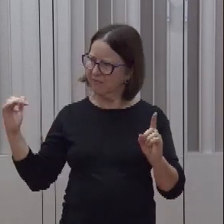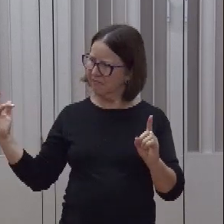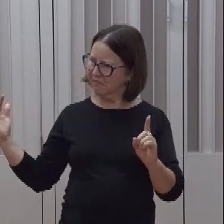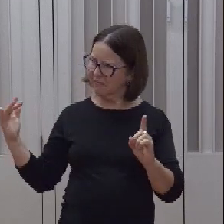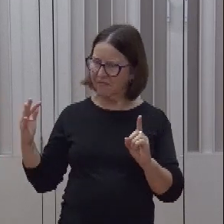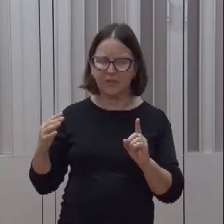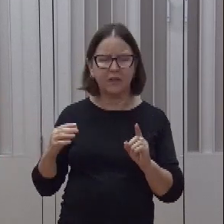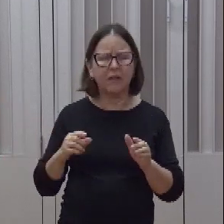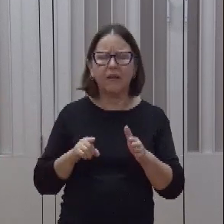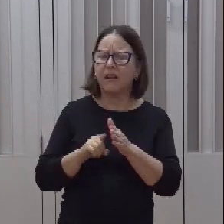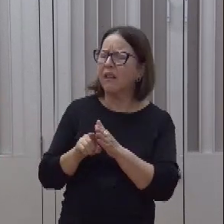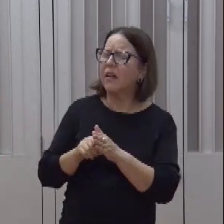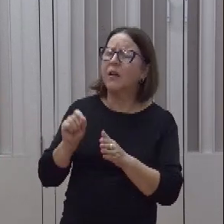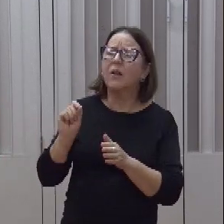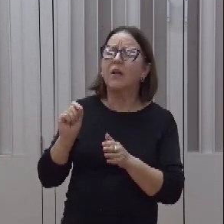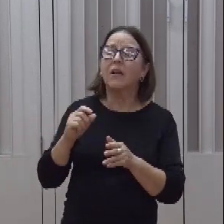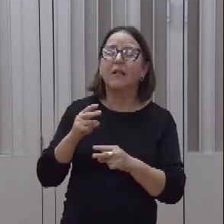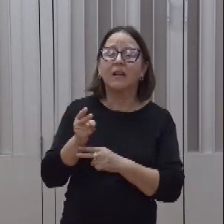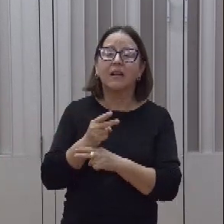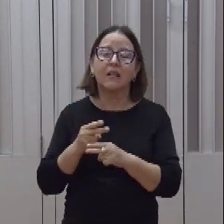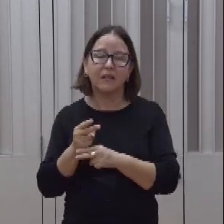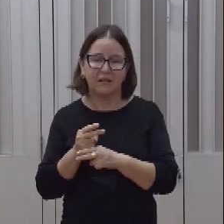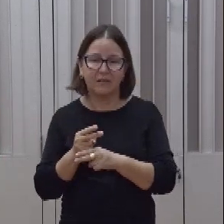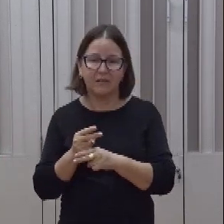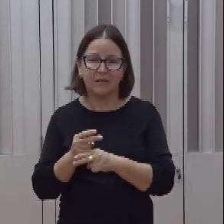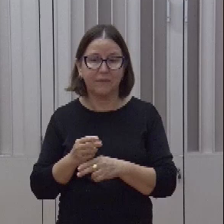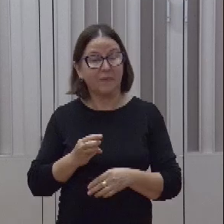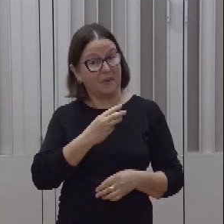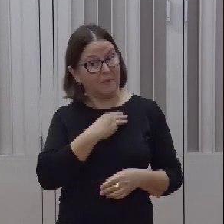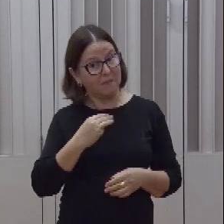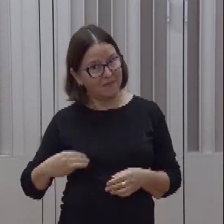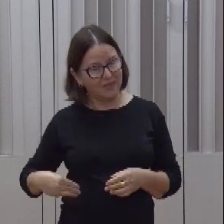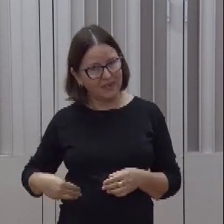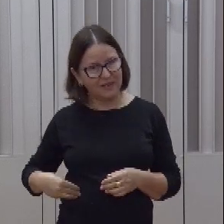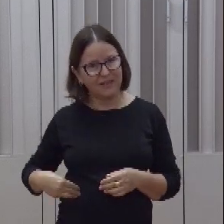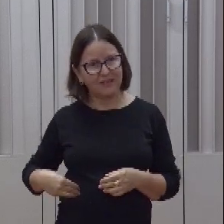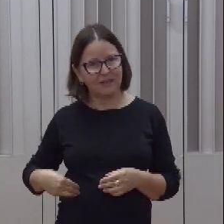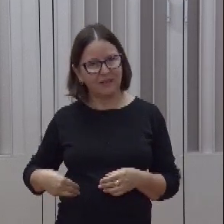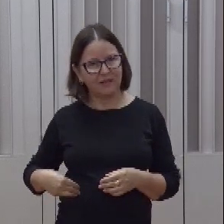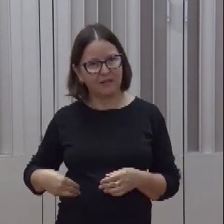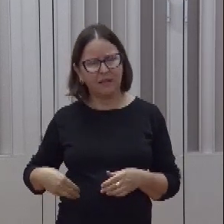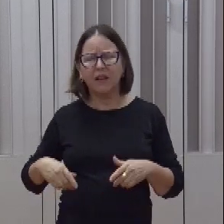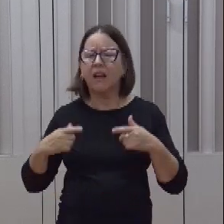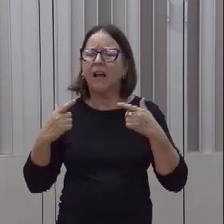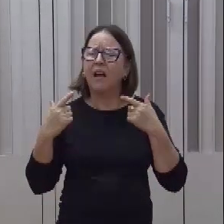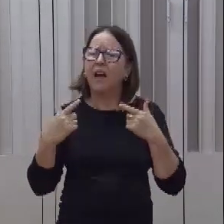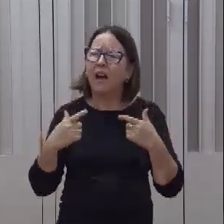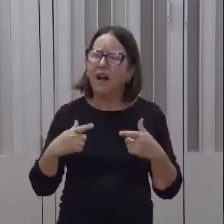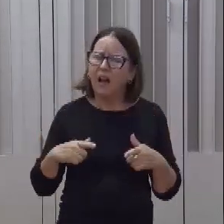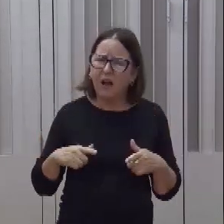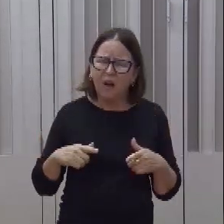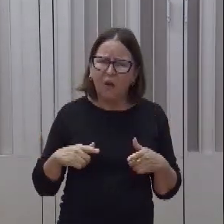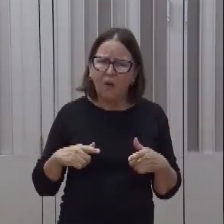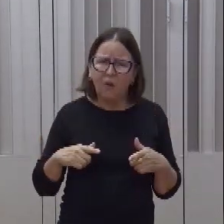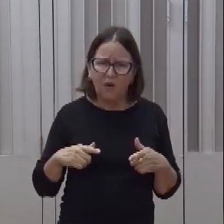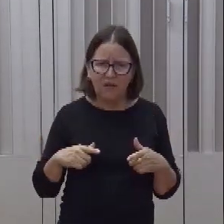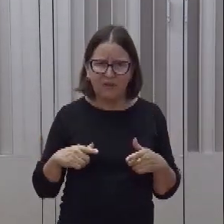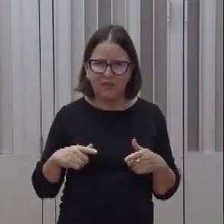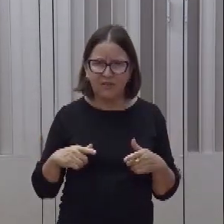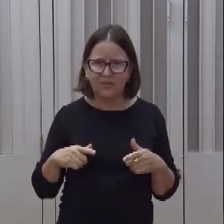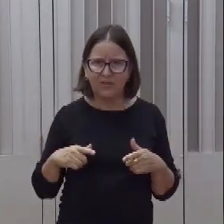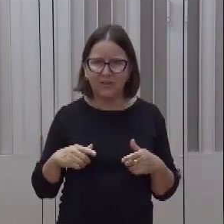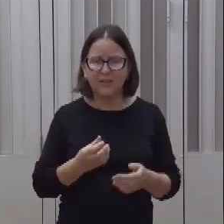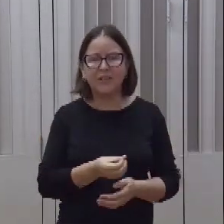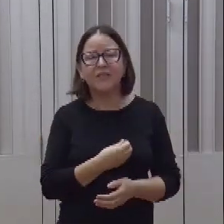buscais? Disseram-lhe: Rabi, que quer dizer mestre, onde assistes? Essa palavra, onde